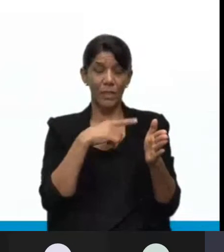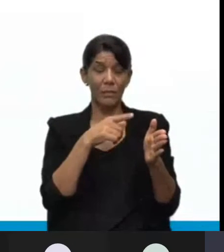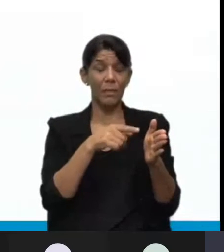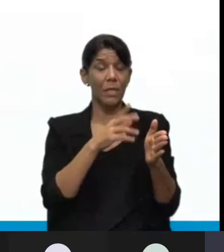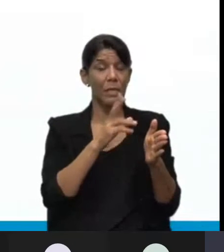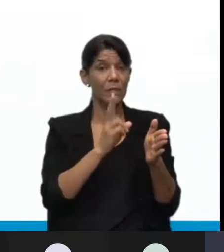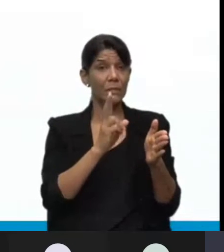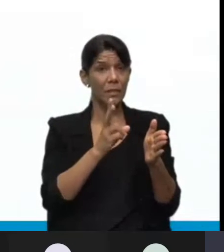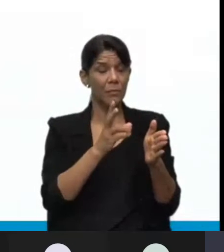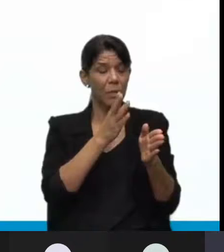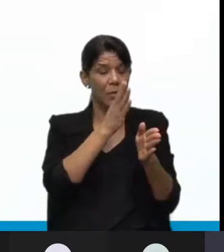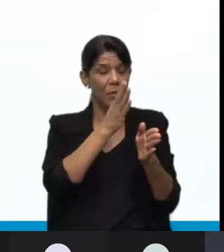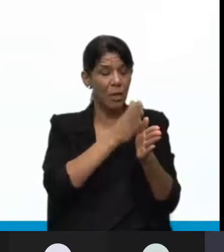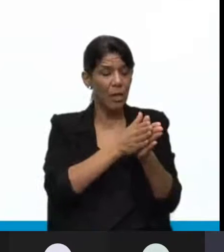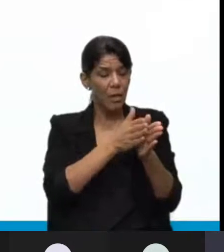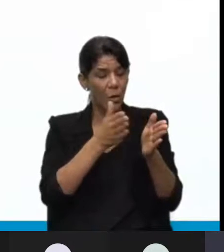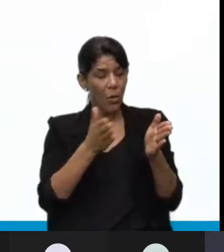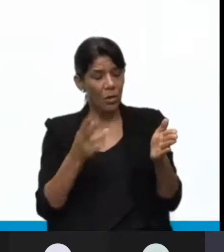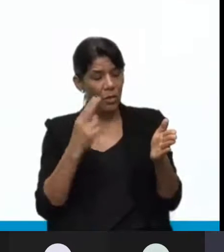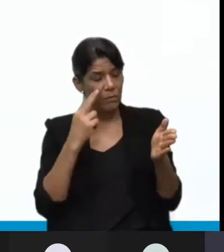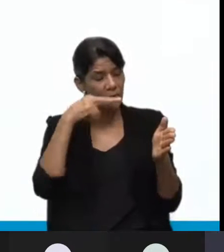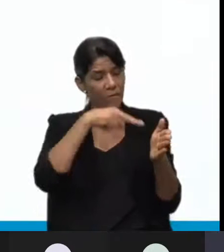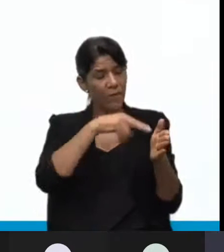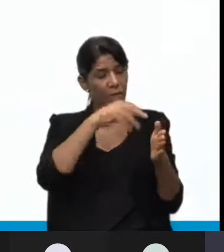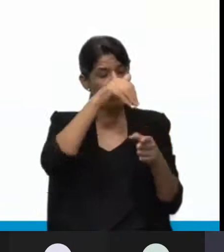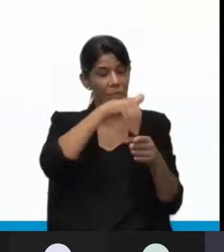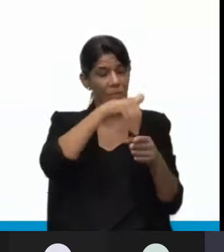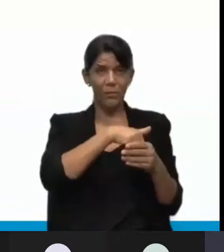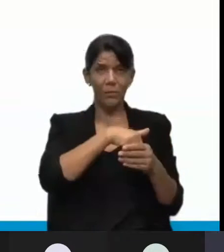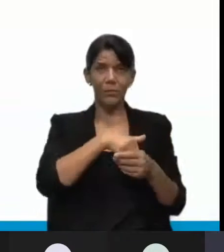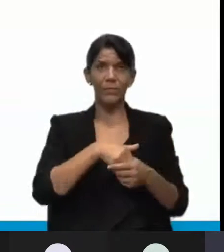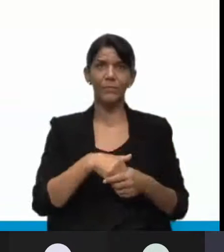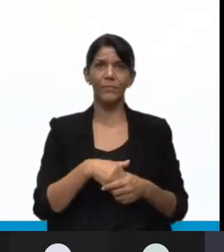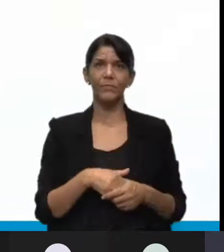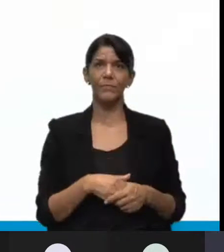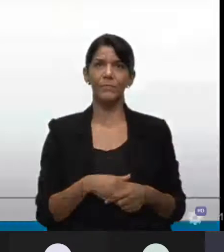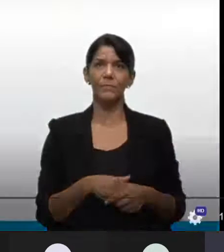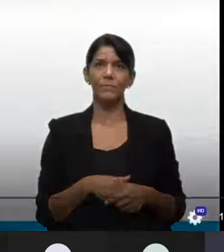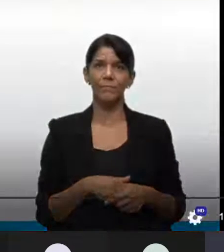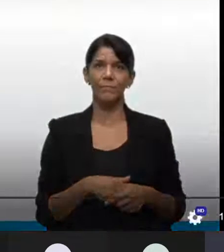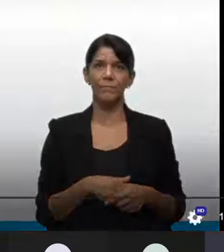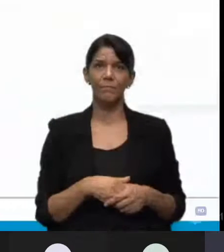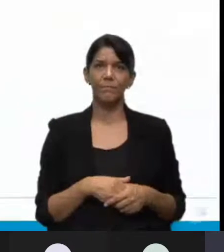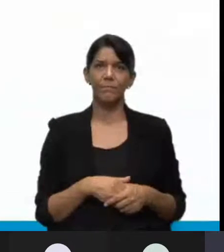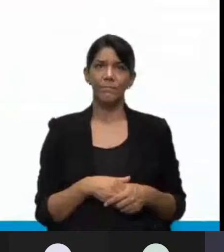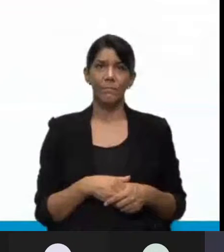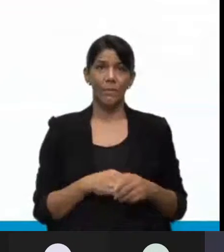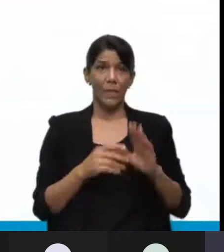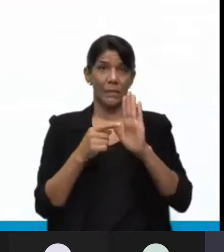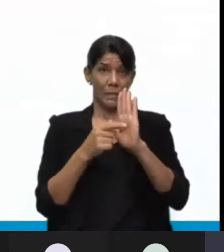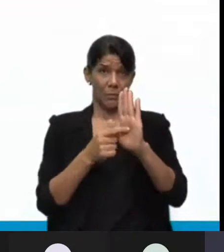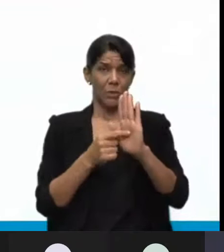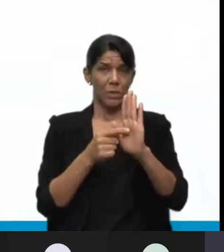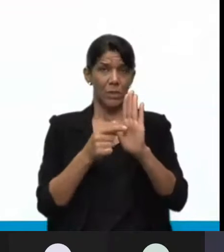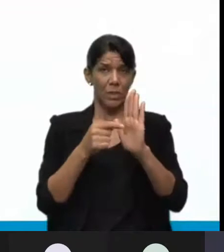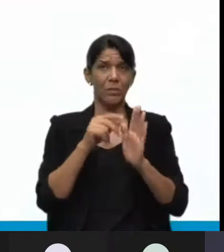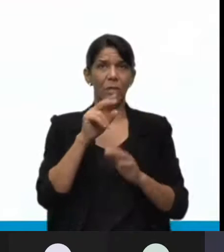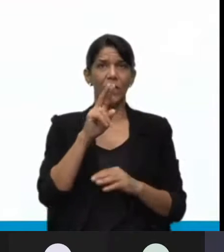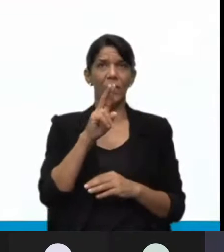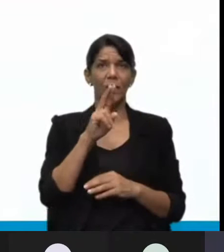Então, eles pegam geralmente região ali de ventrículo. Então, se a gente olhar aqui, este daqui é o ventrículo